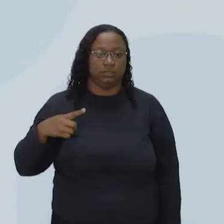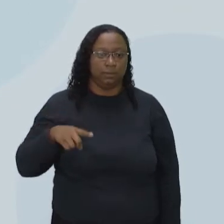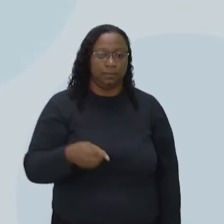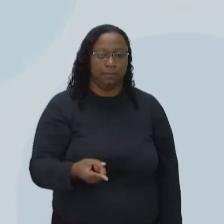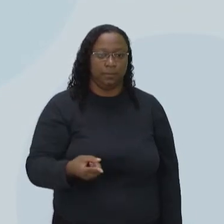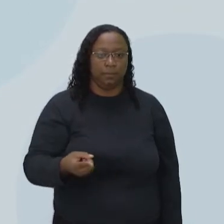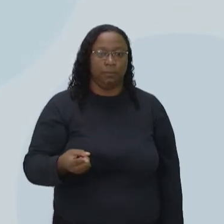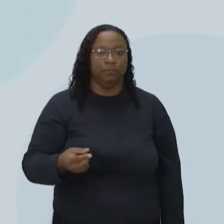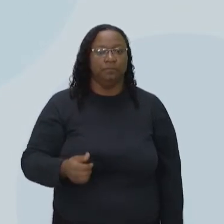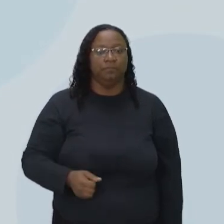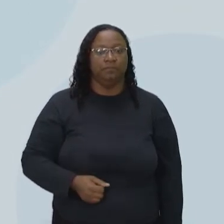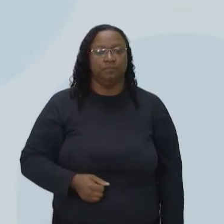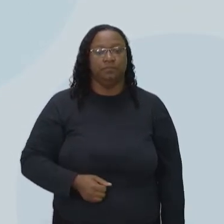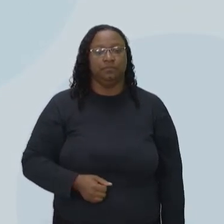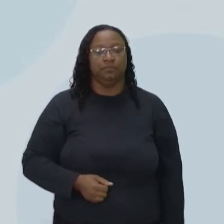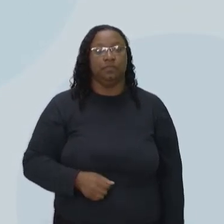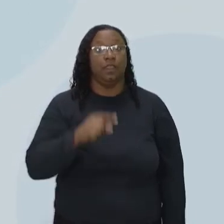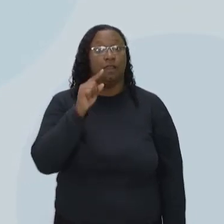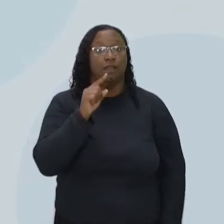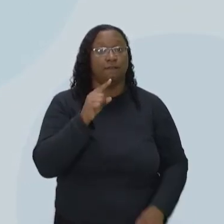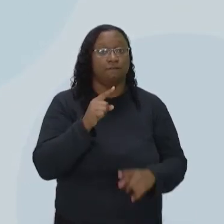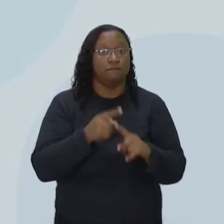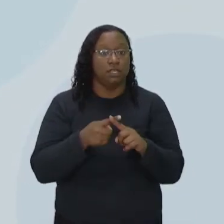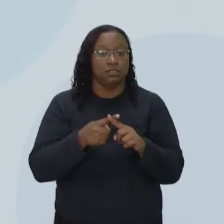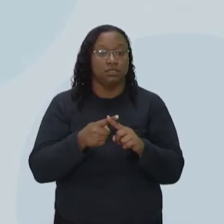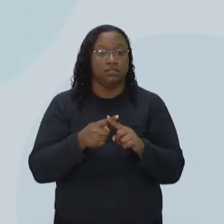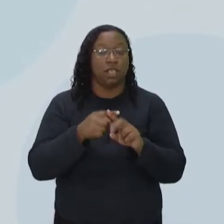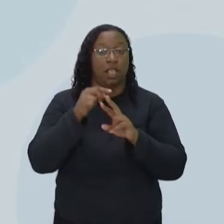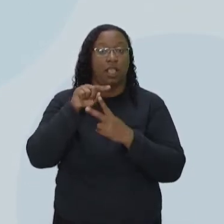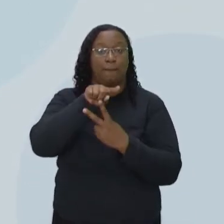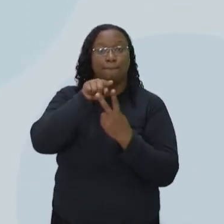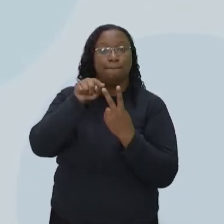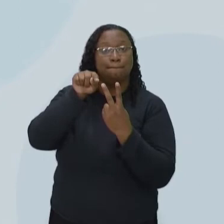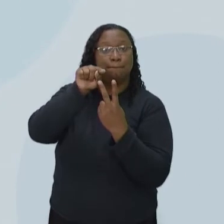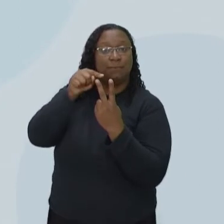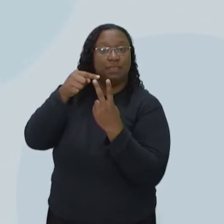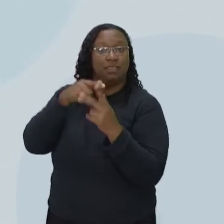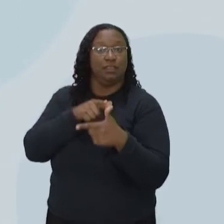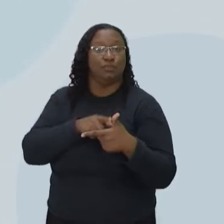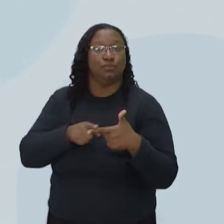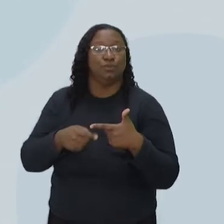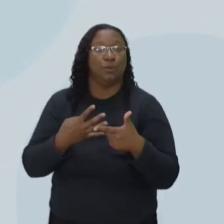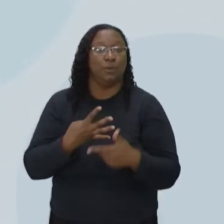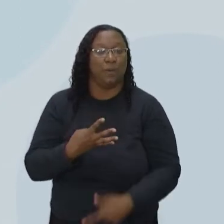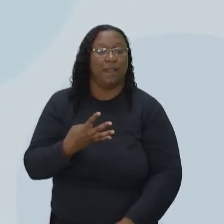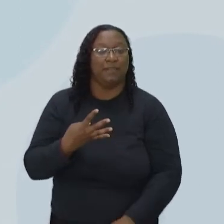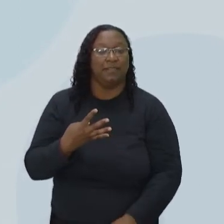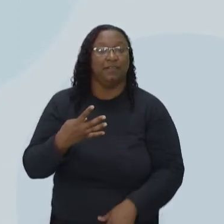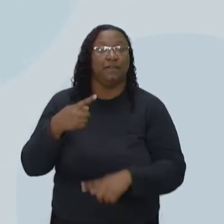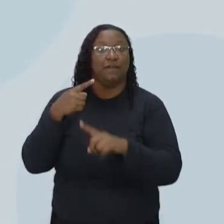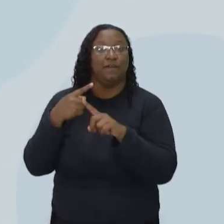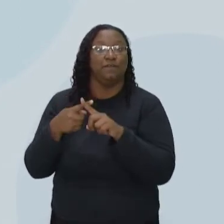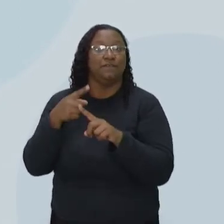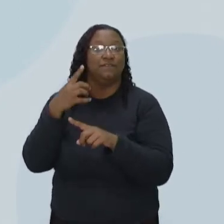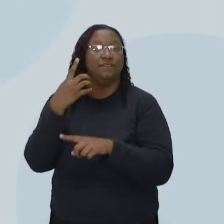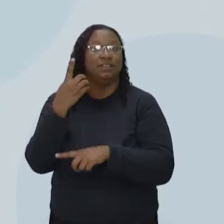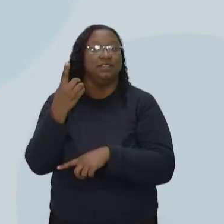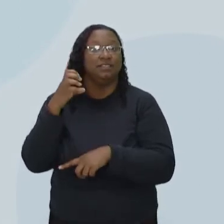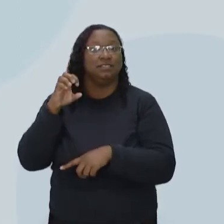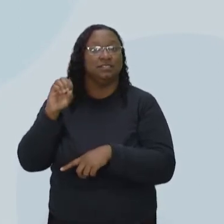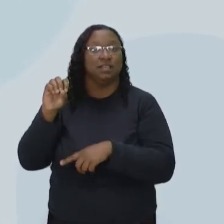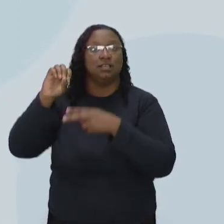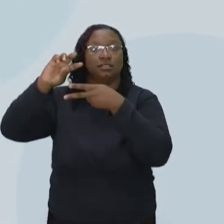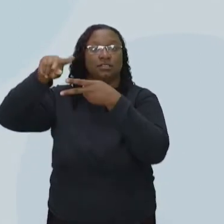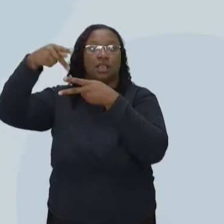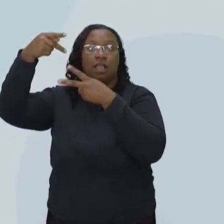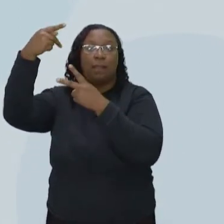vezes π sobre 4 vezes 10 a menos 2.